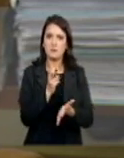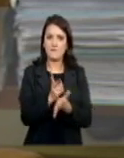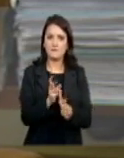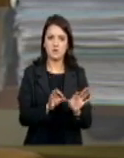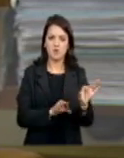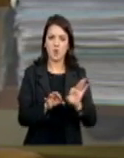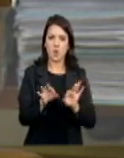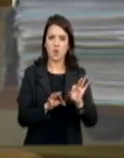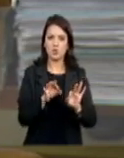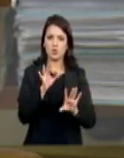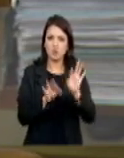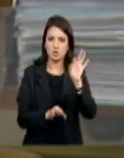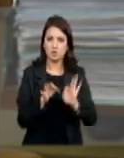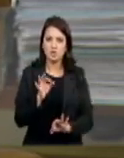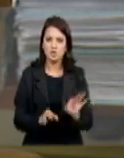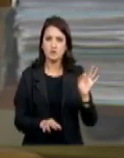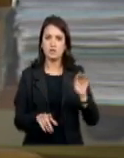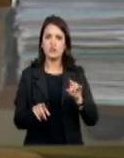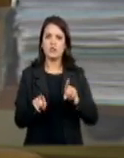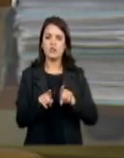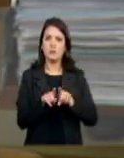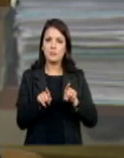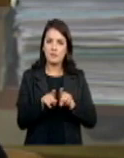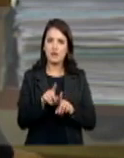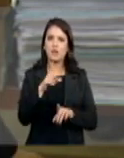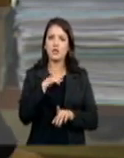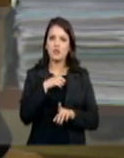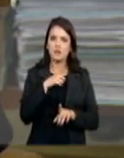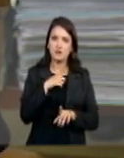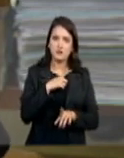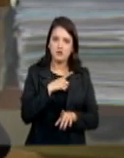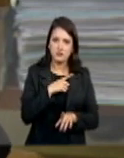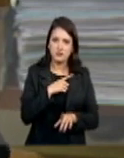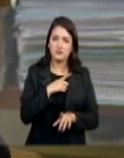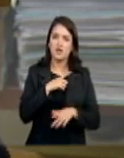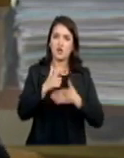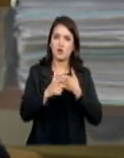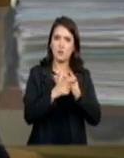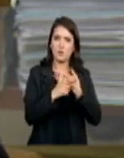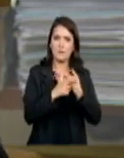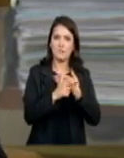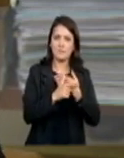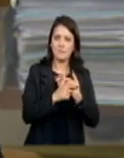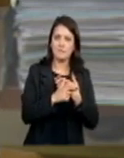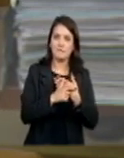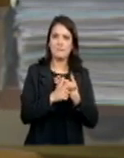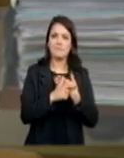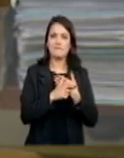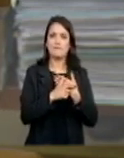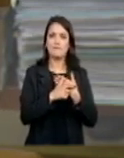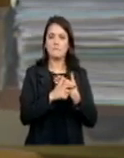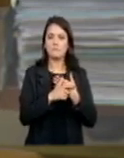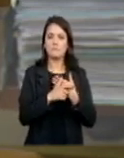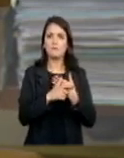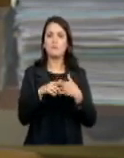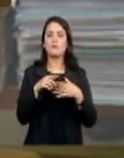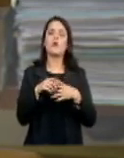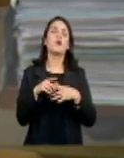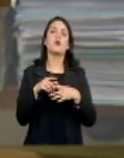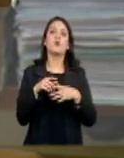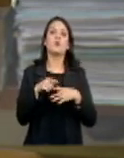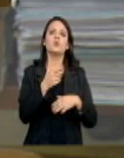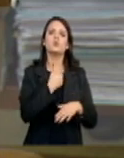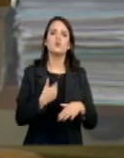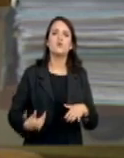da atuação do aparelho de estado ea reação social da companhia a comportamentos qualificados pela nota